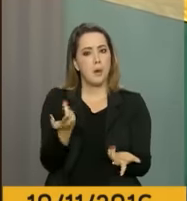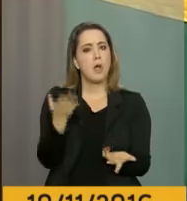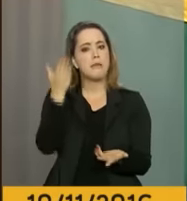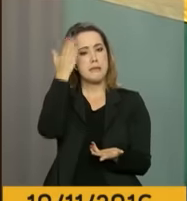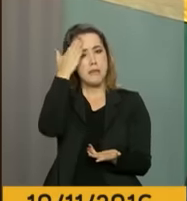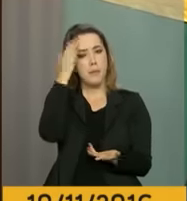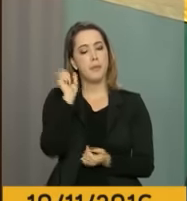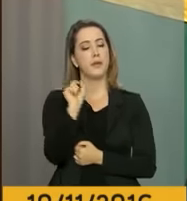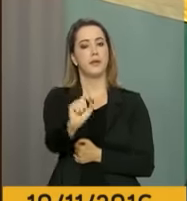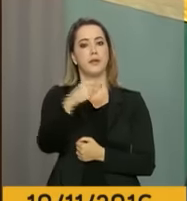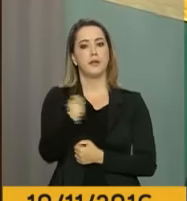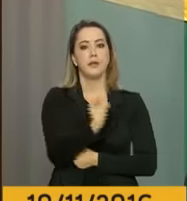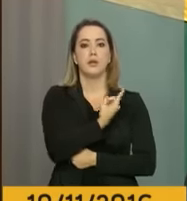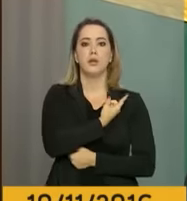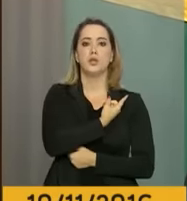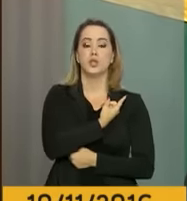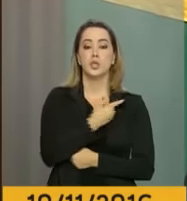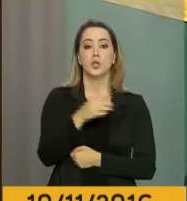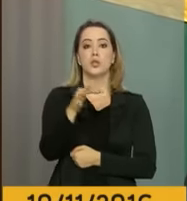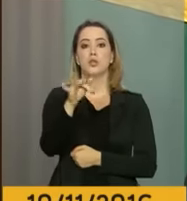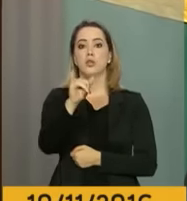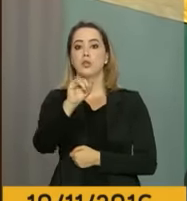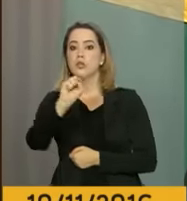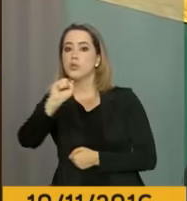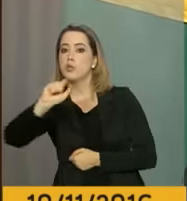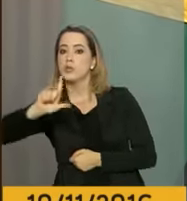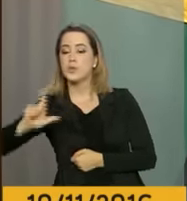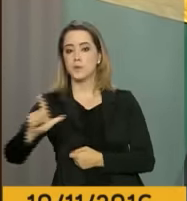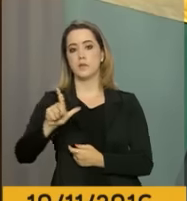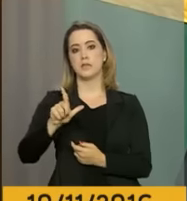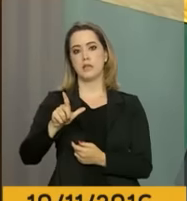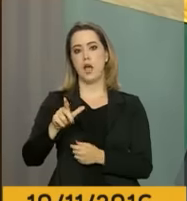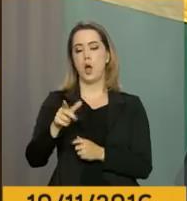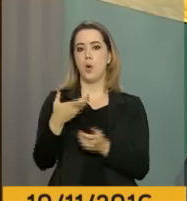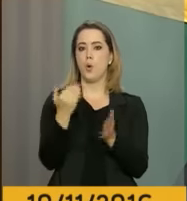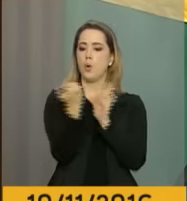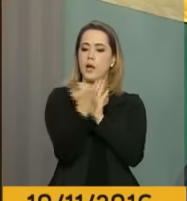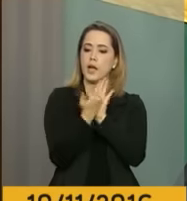que o nosso regime fiscal, neste momento,